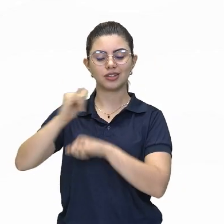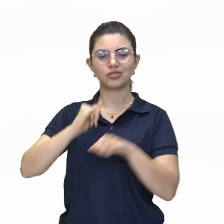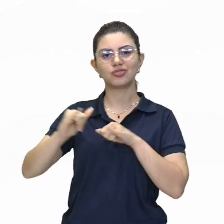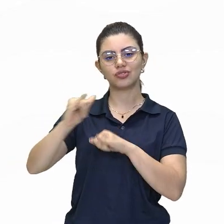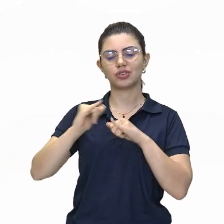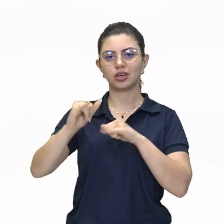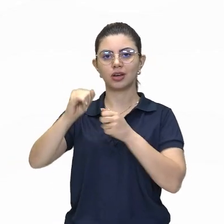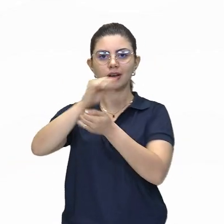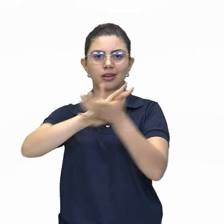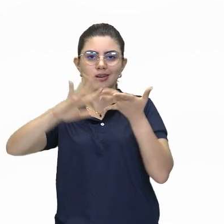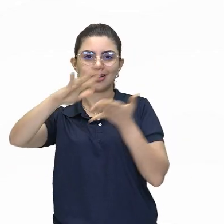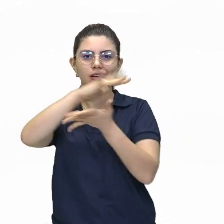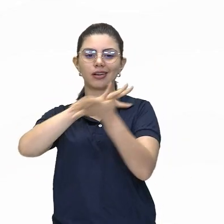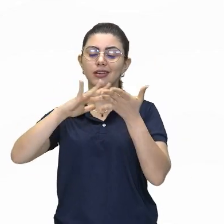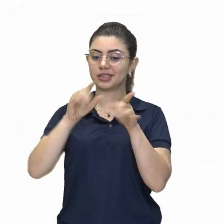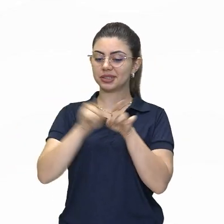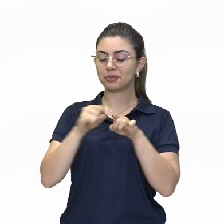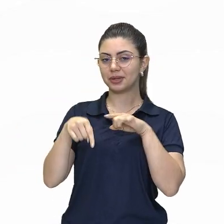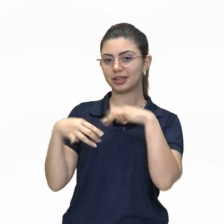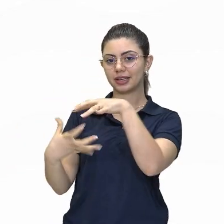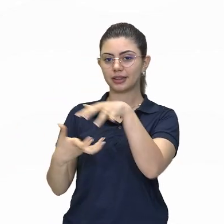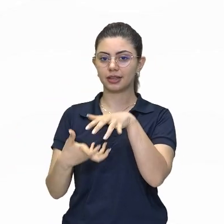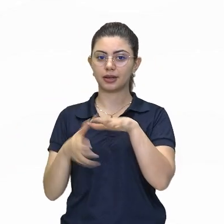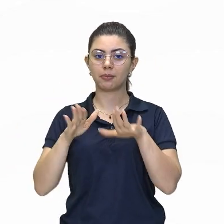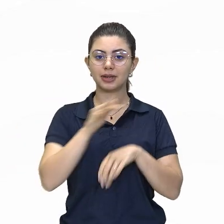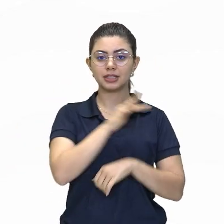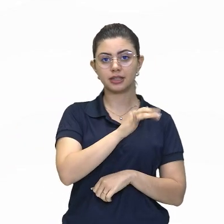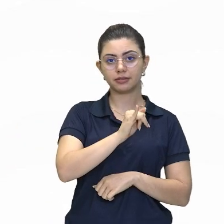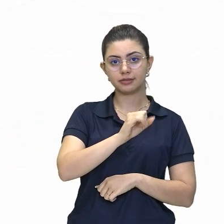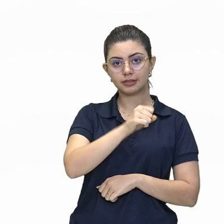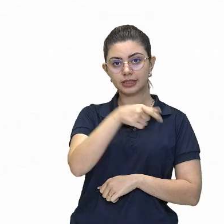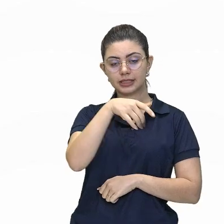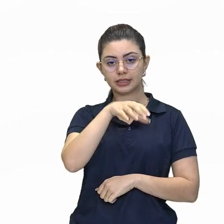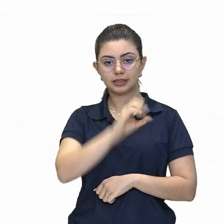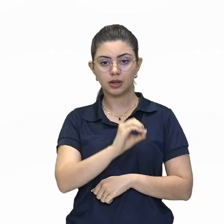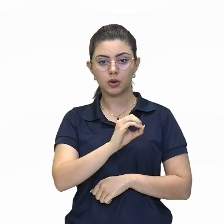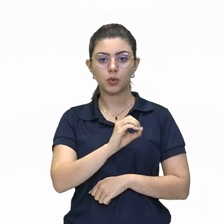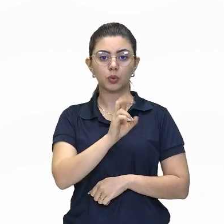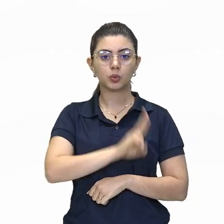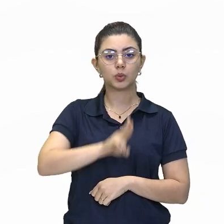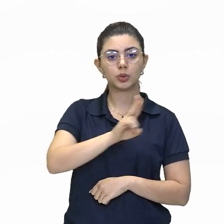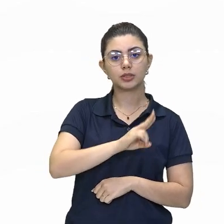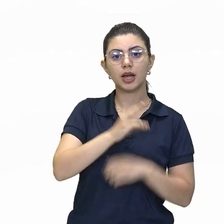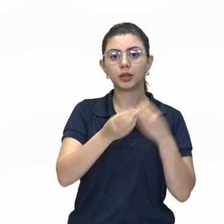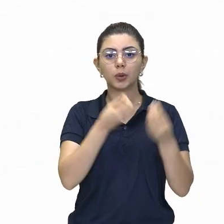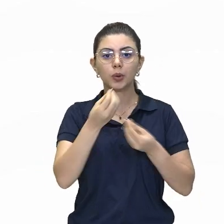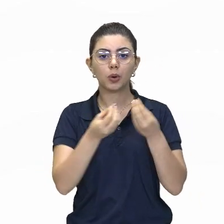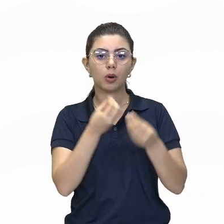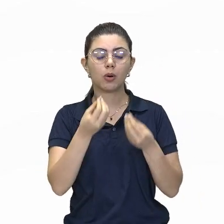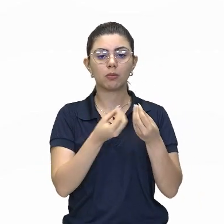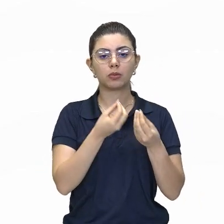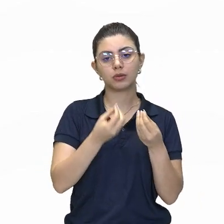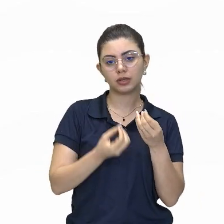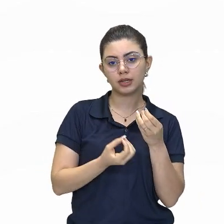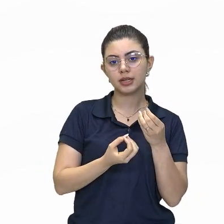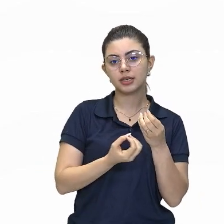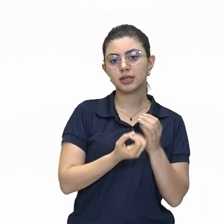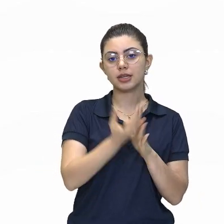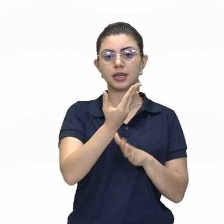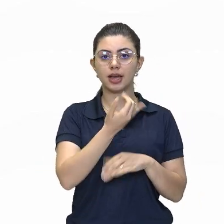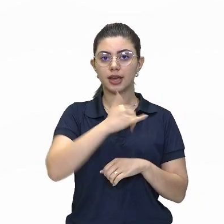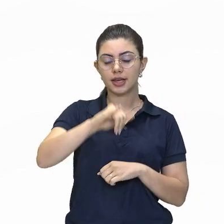universo, inclusive para a Terra. Já a fissão é utilizada em usinas nucleares para a produção de